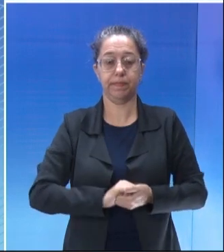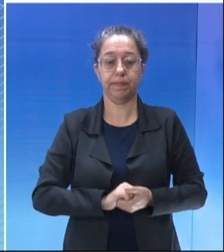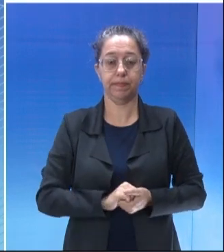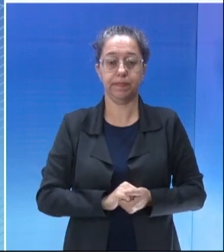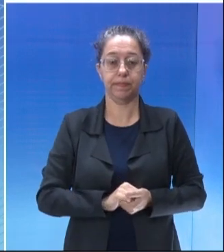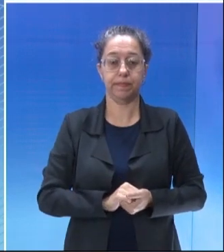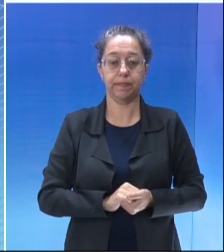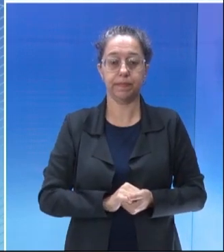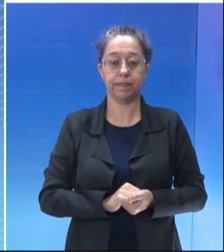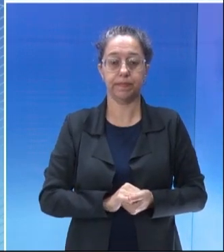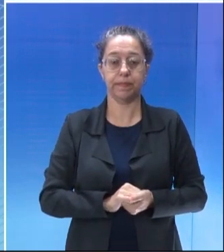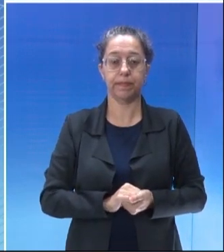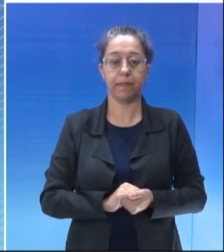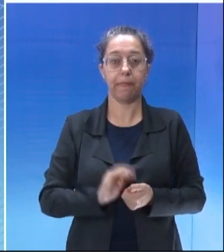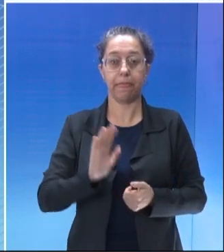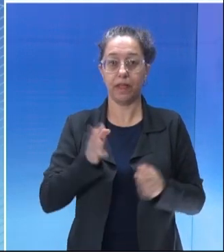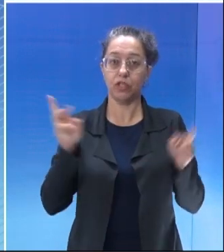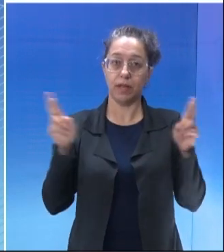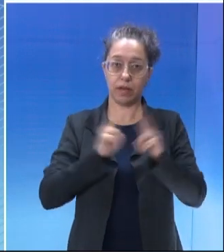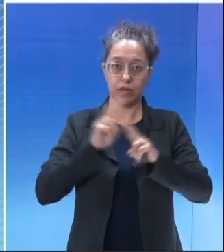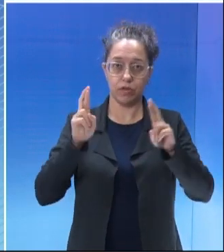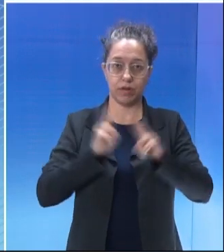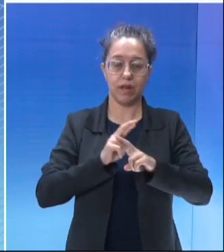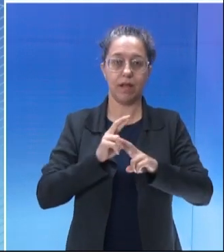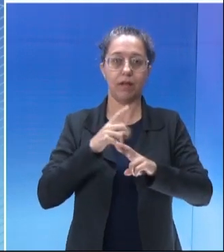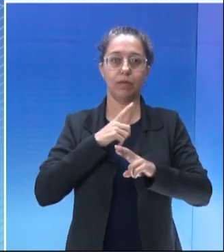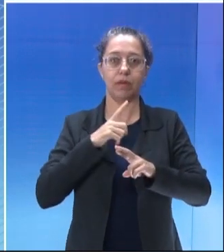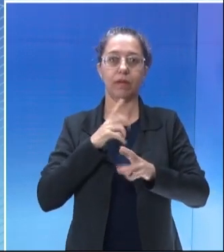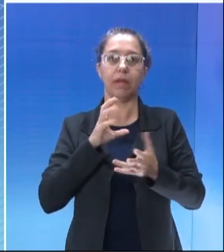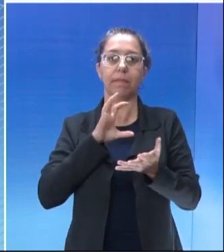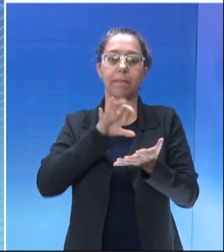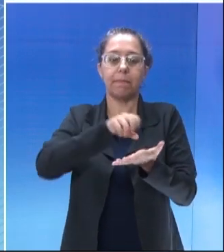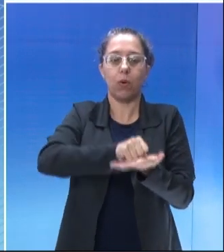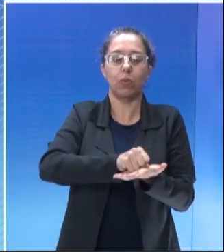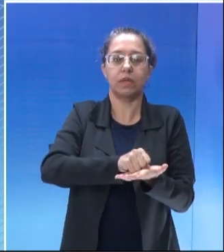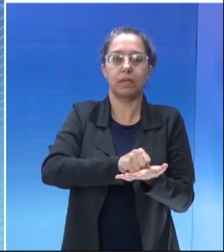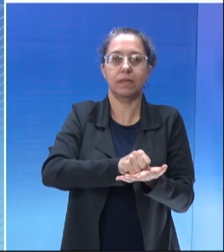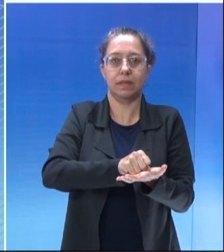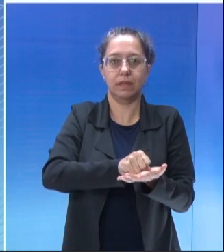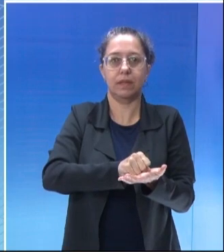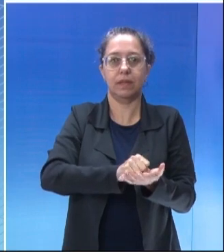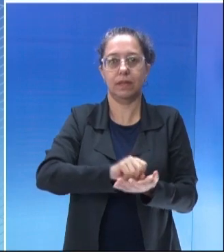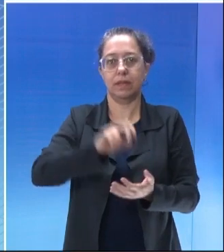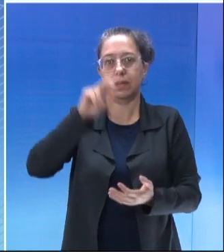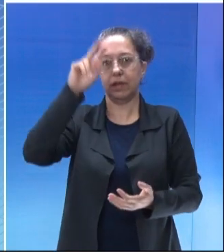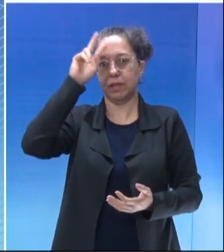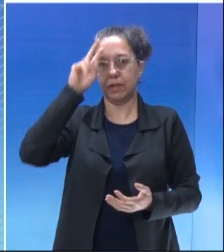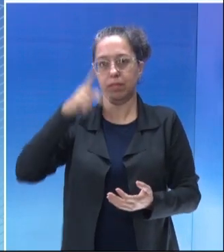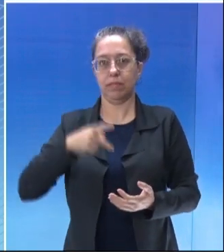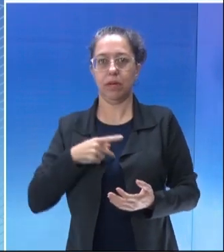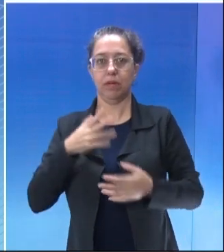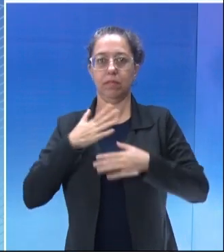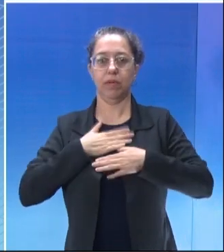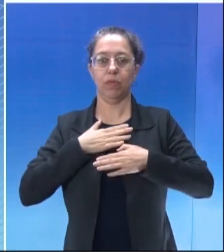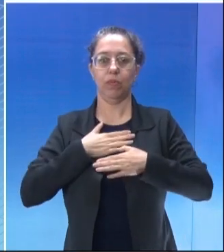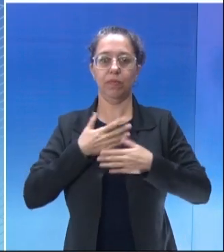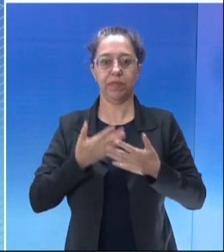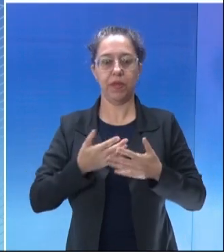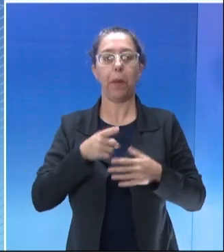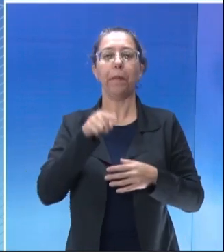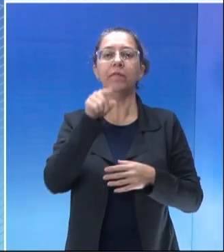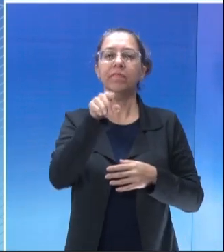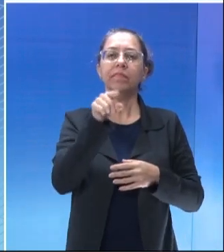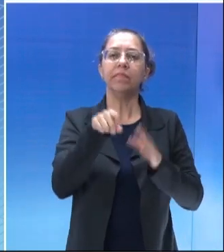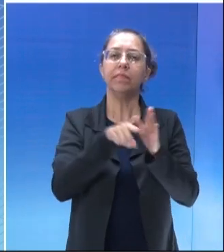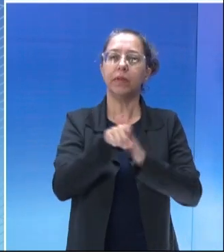que também estava relacionado com a questão anterior, é o direito de posse e propriedade. Eu pergunto a vocês, o índio é dono